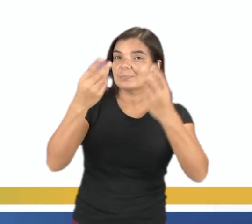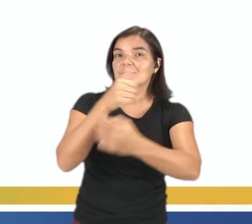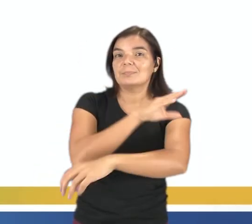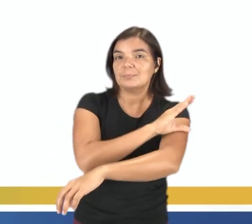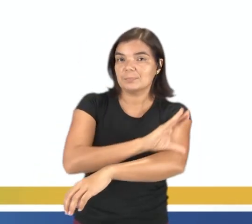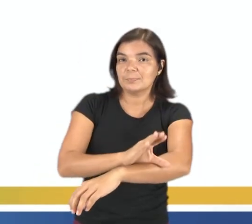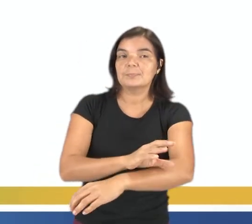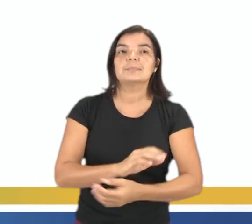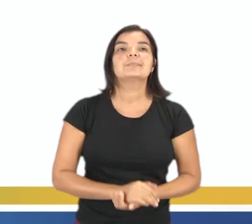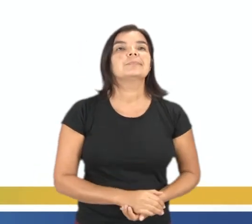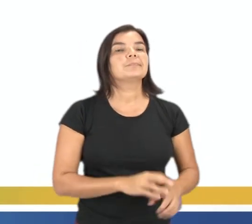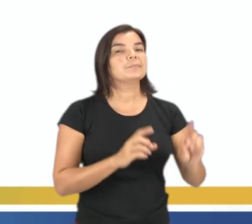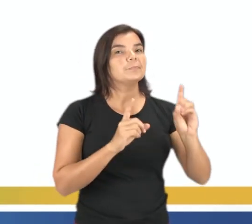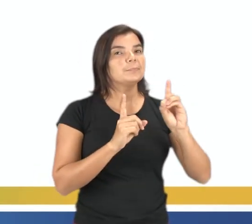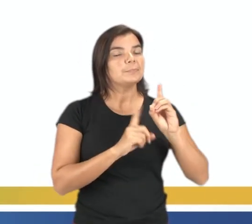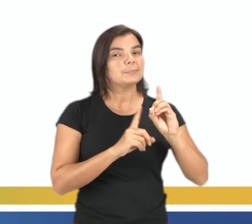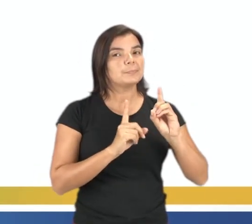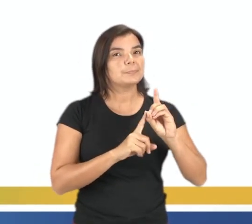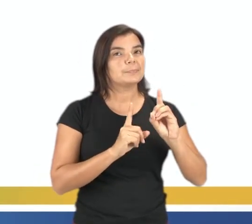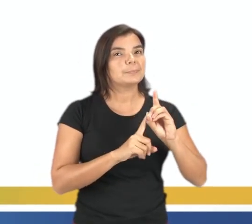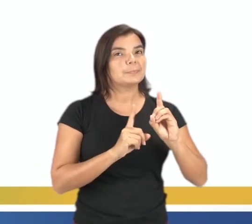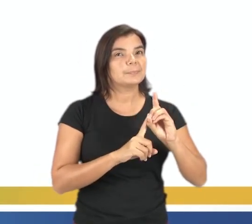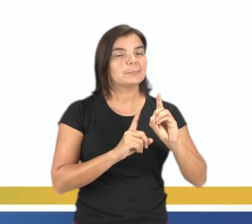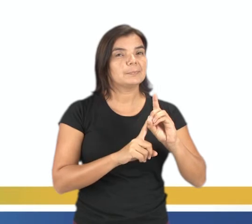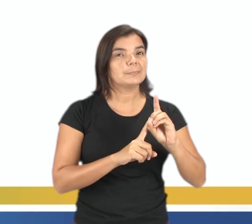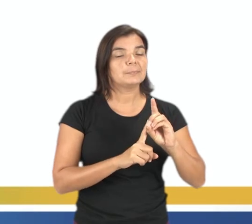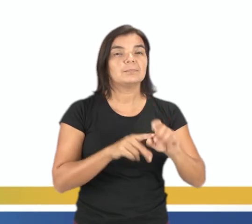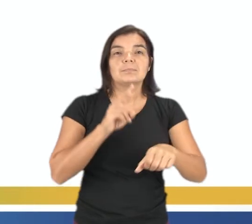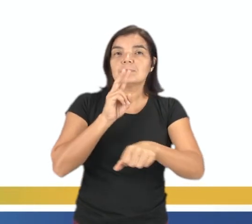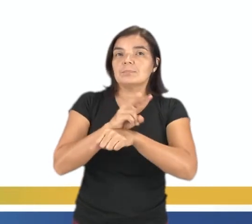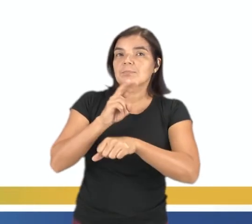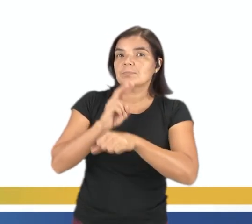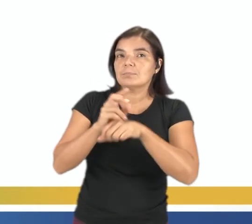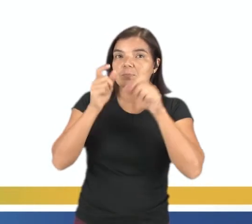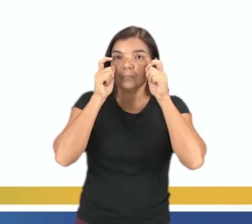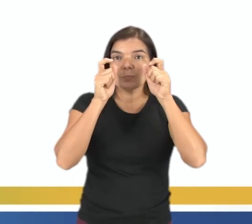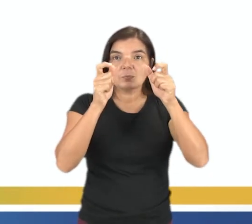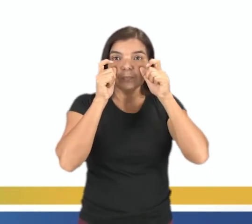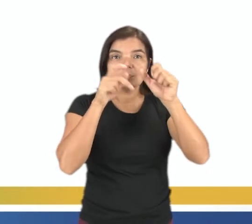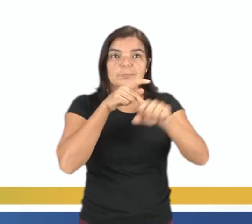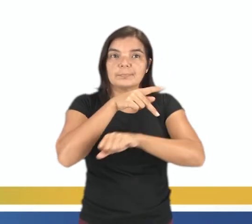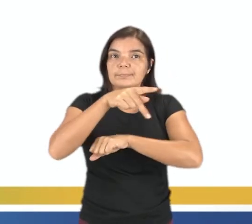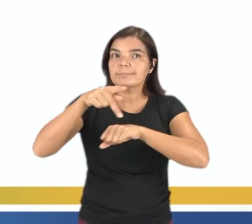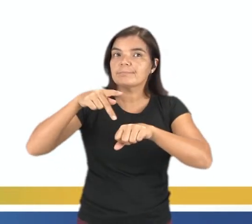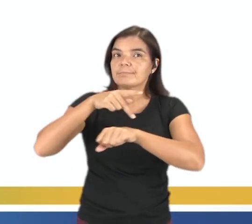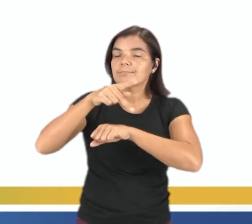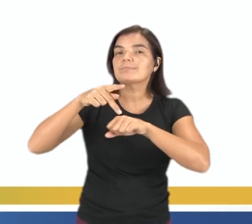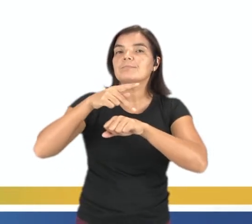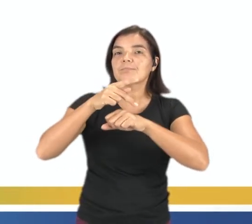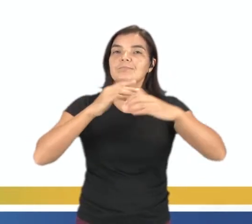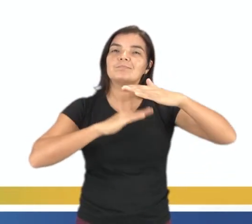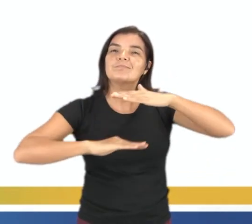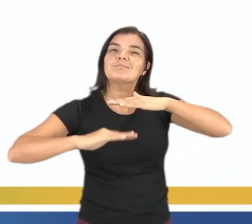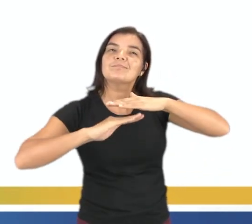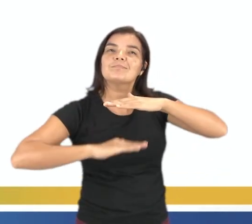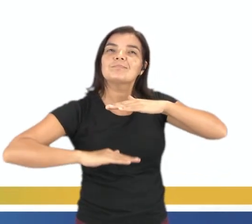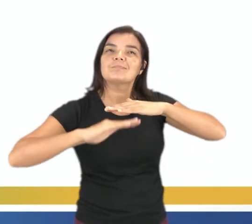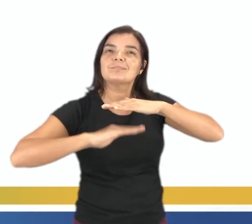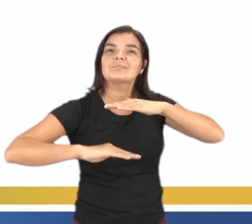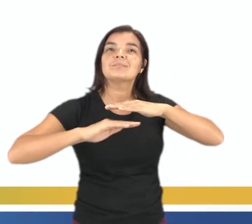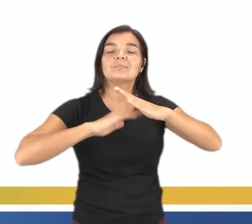facilitar eventos culturais internacionais. E letra D, proteger os interesses dos